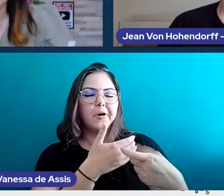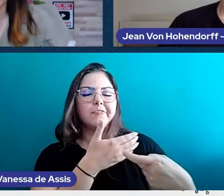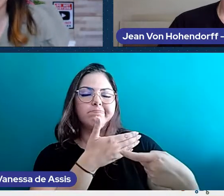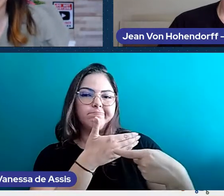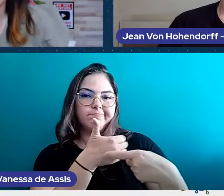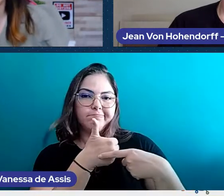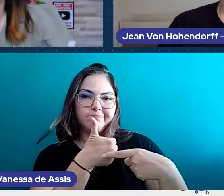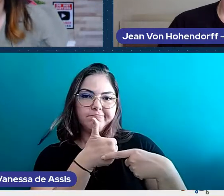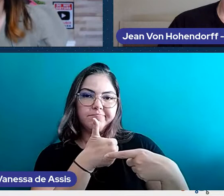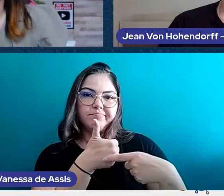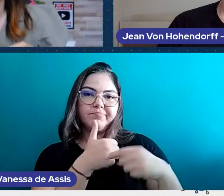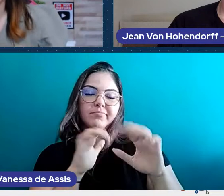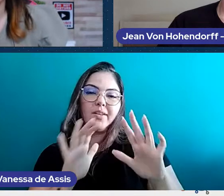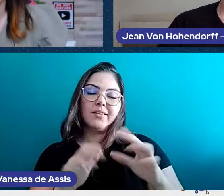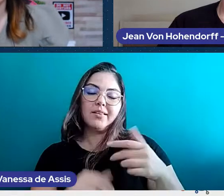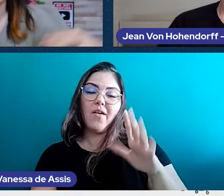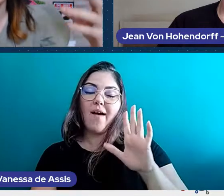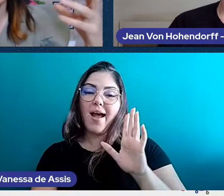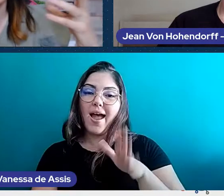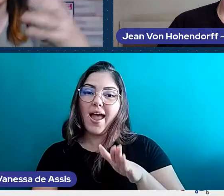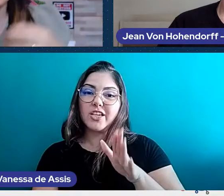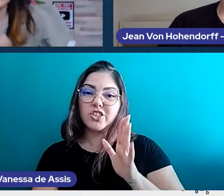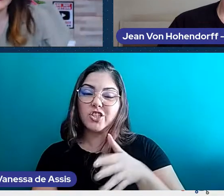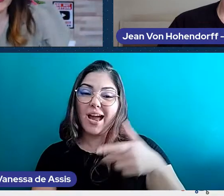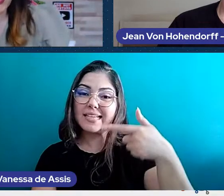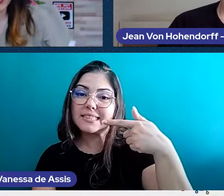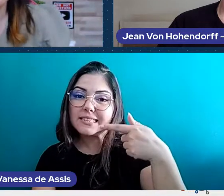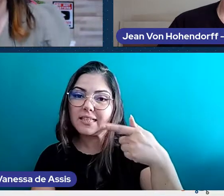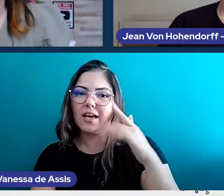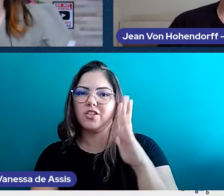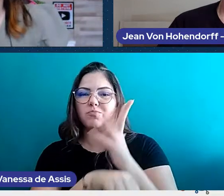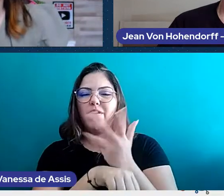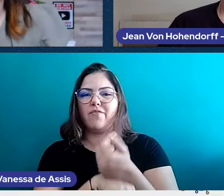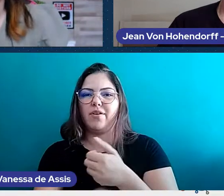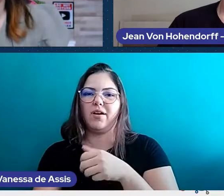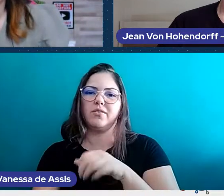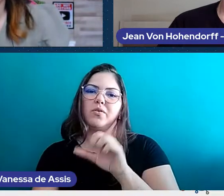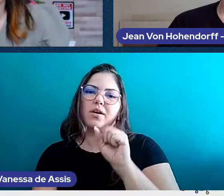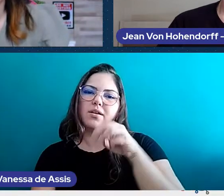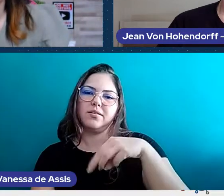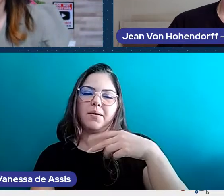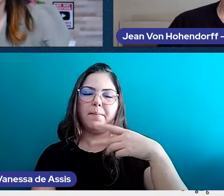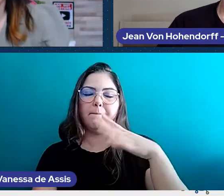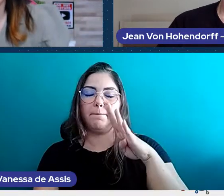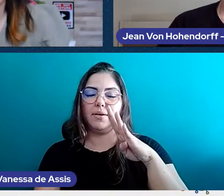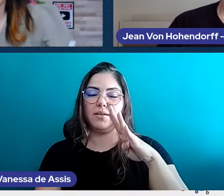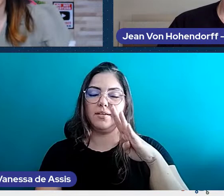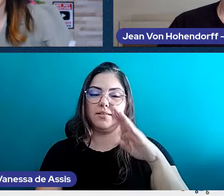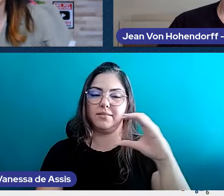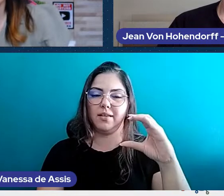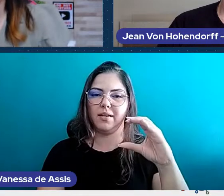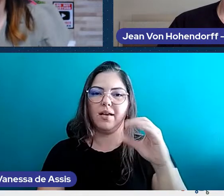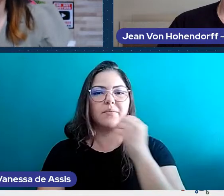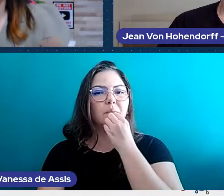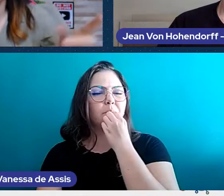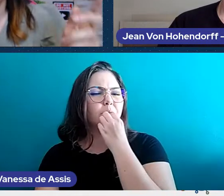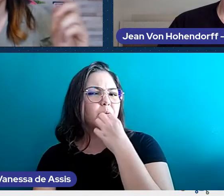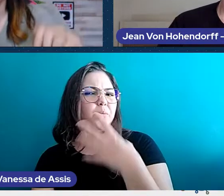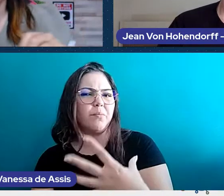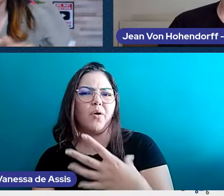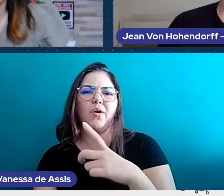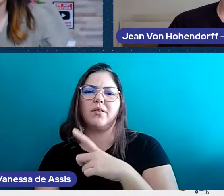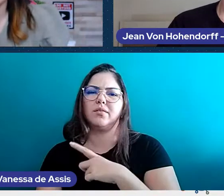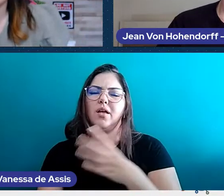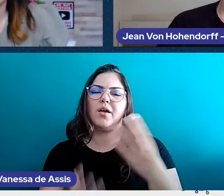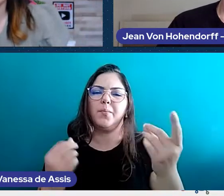a terceira online, então nós já temos aí uma playlist enorme das edições passadas, muitas coisas boas. Estamos hoje